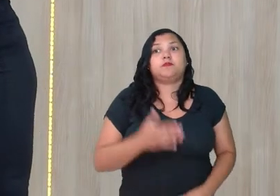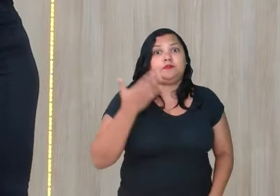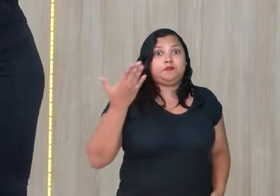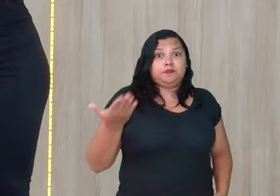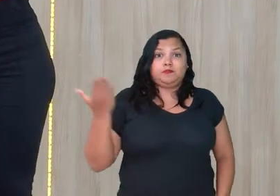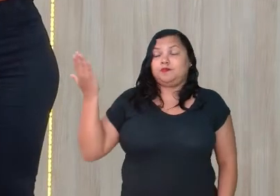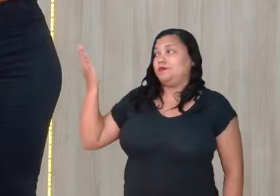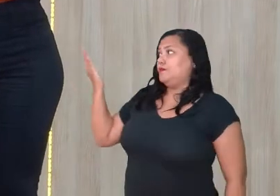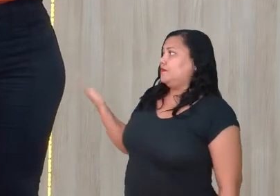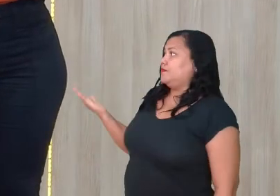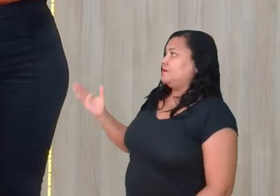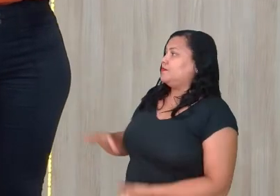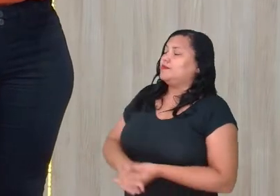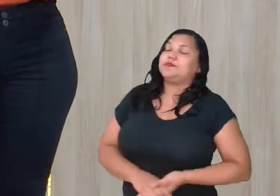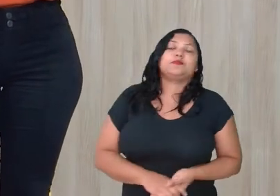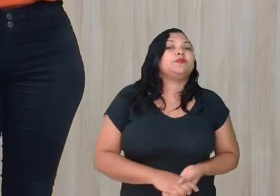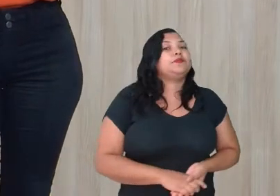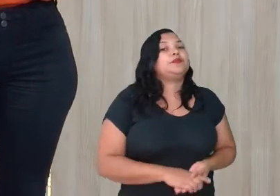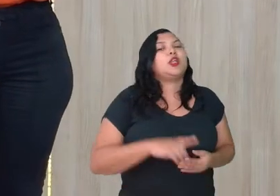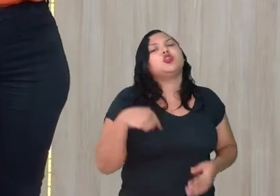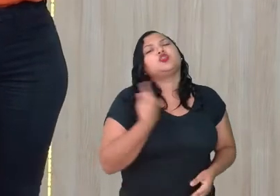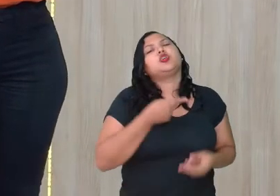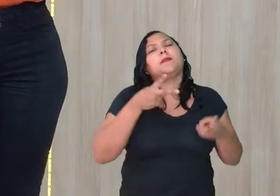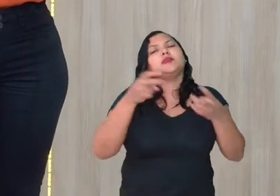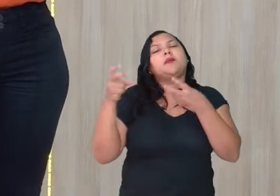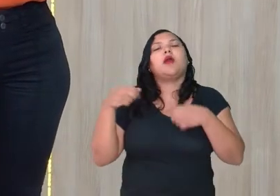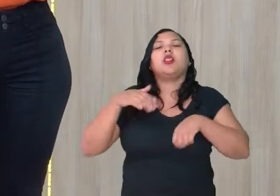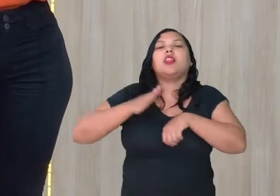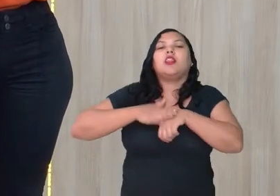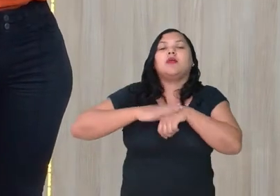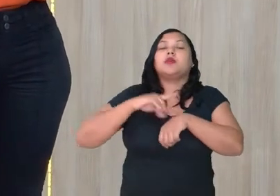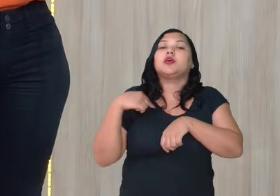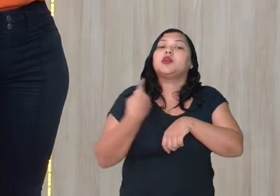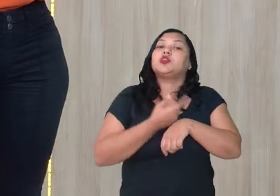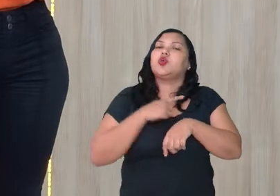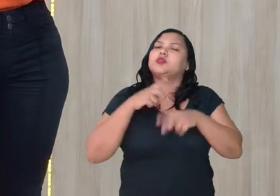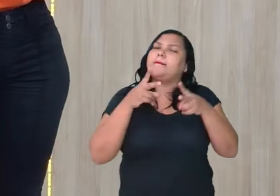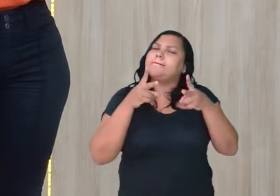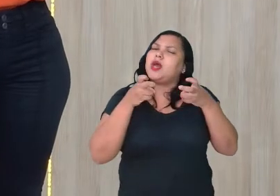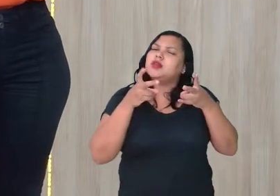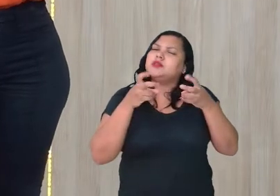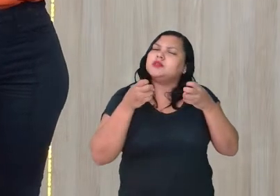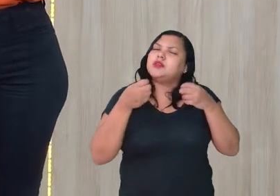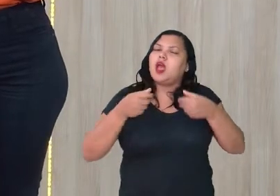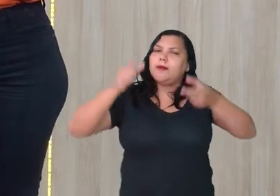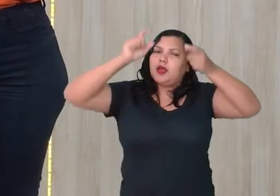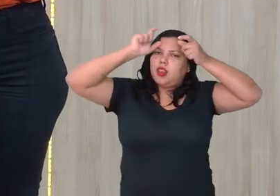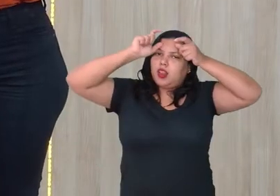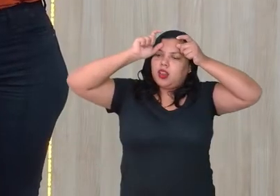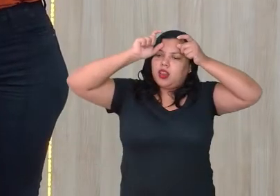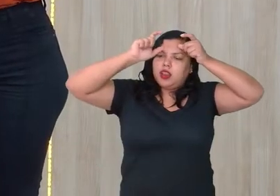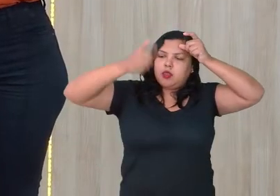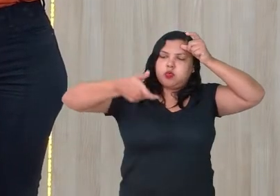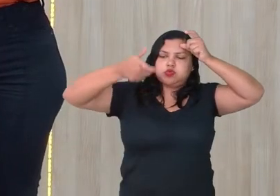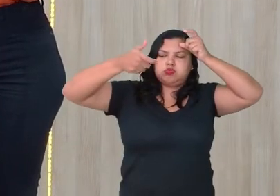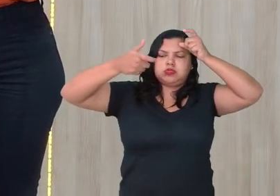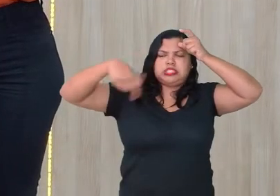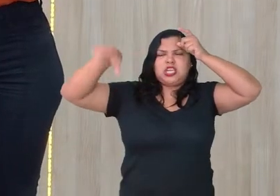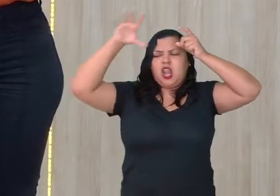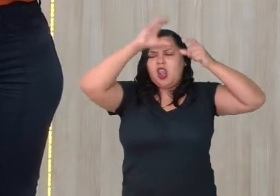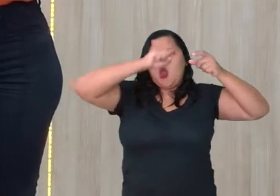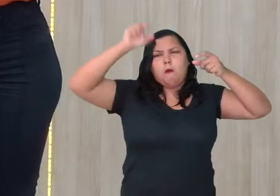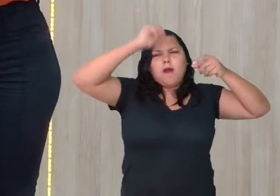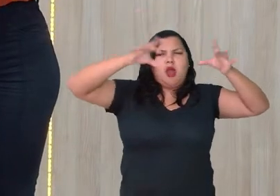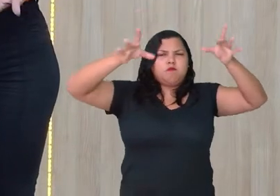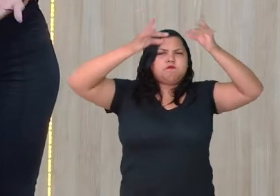Então, a gente entendeu que nesses momentos em que a gente identifica os transtornos de aprendizagem, a gente